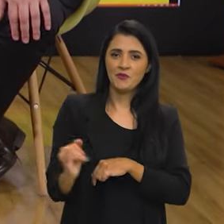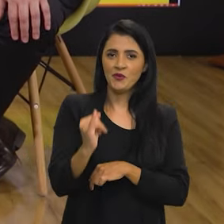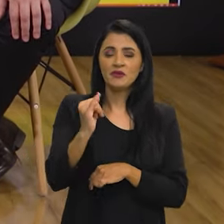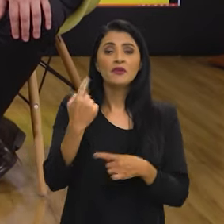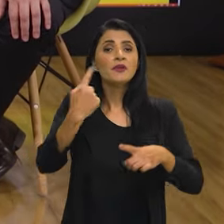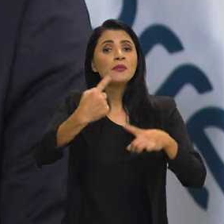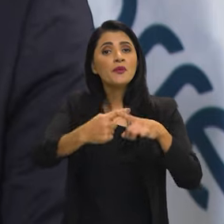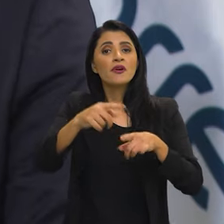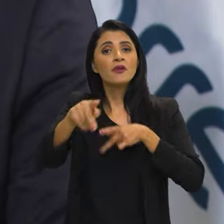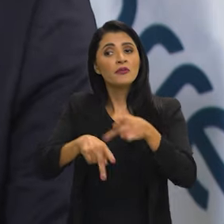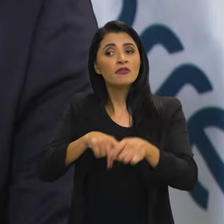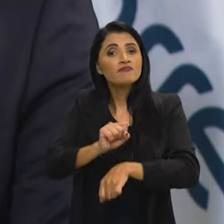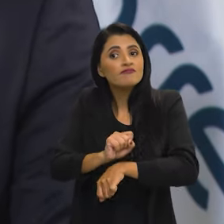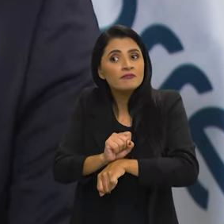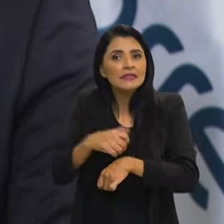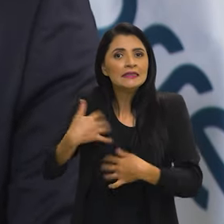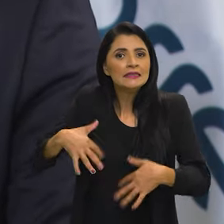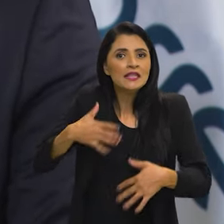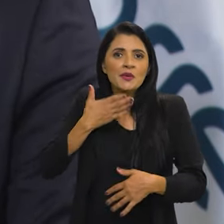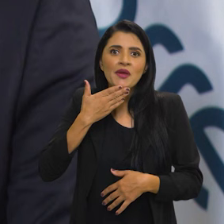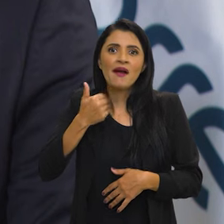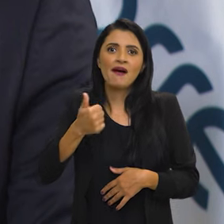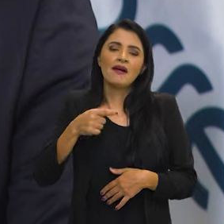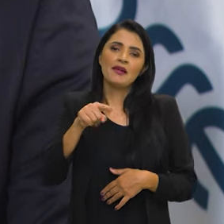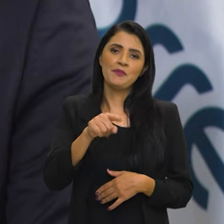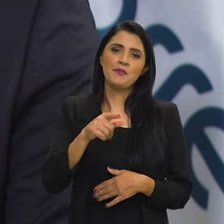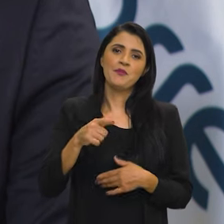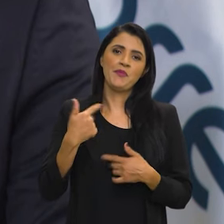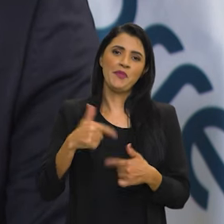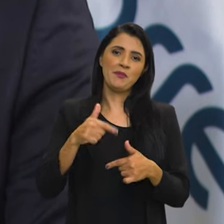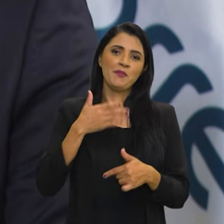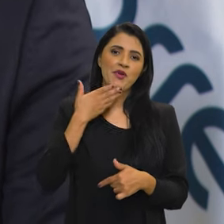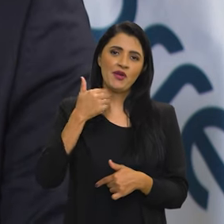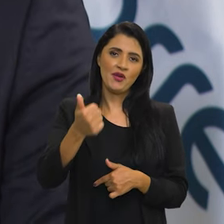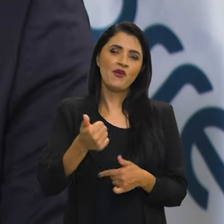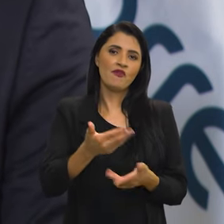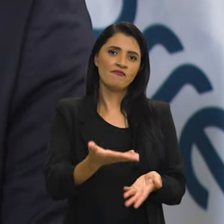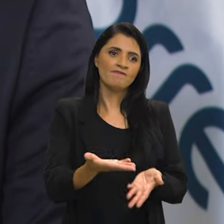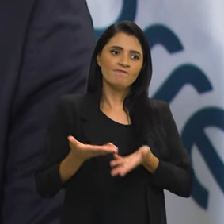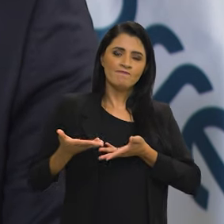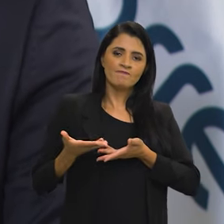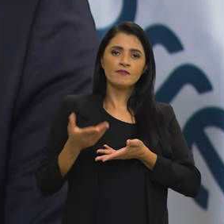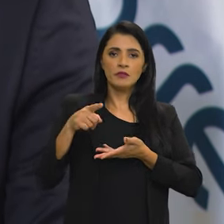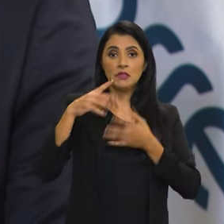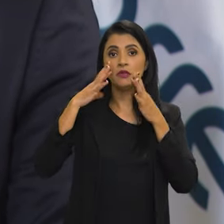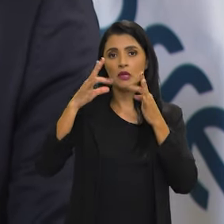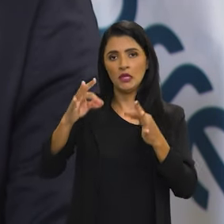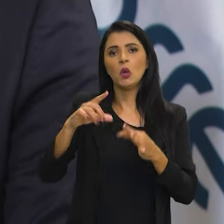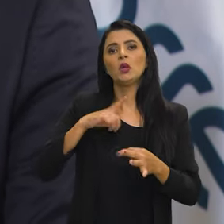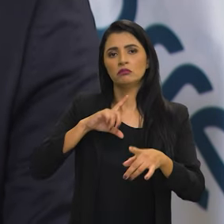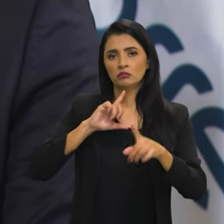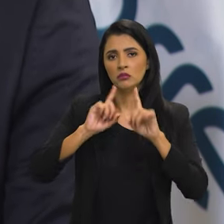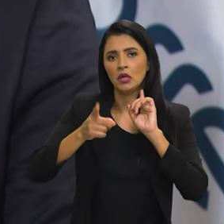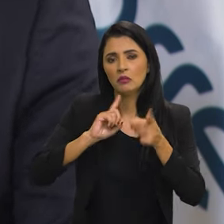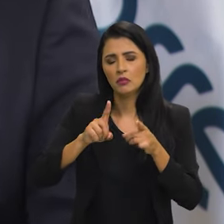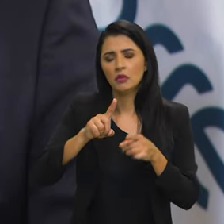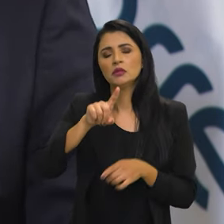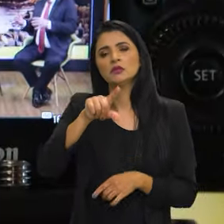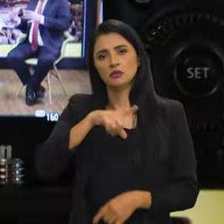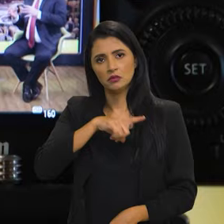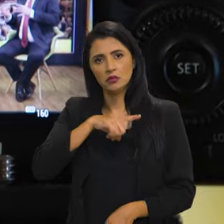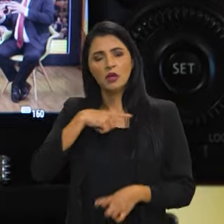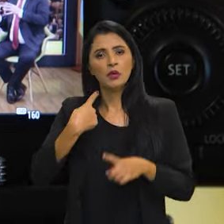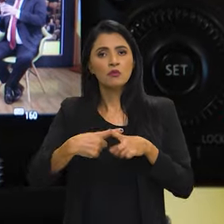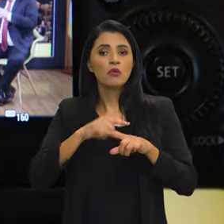acho que isso é muito importante, porque isso é o que o povo espera. Então, a gente aqui precisa dar atenção para isso. Há muita reclamação, porque